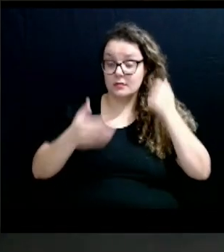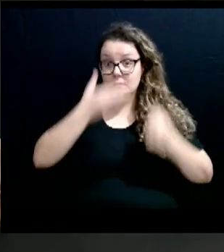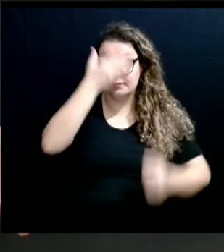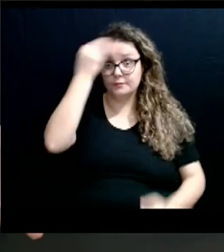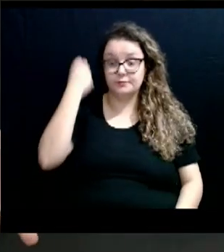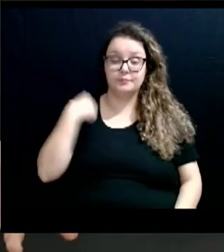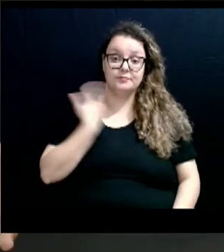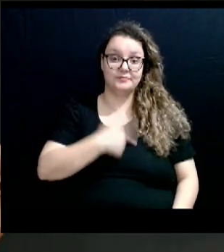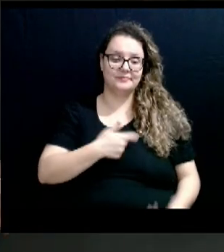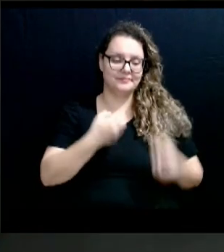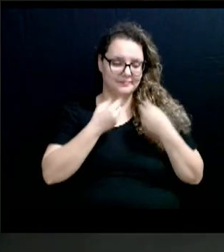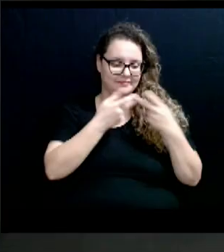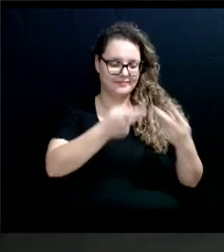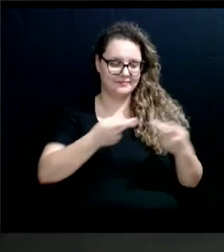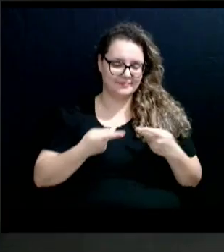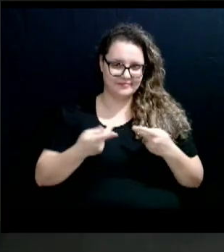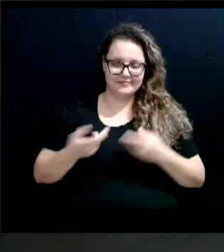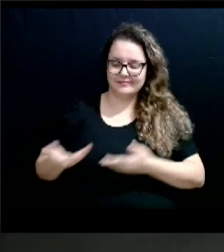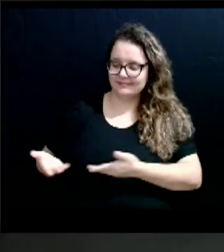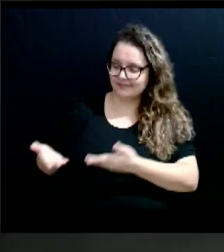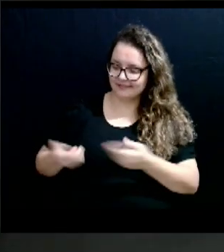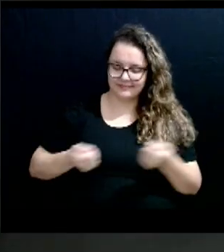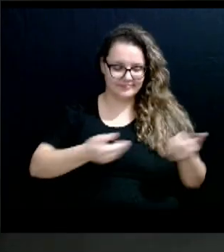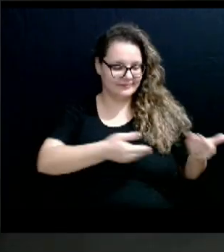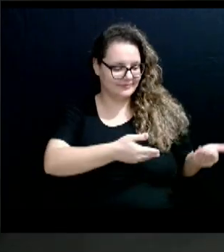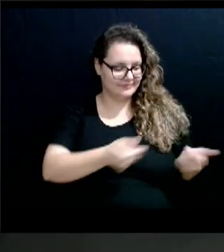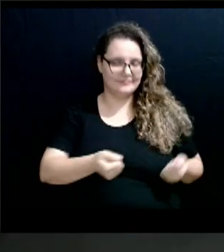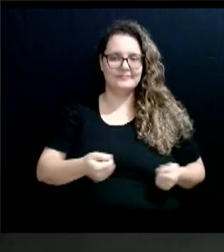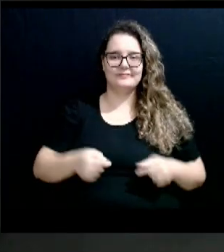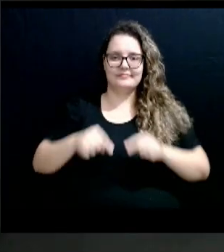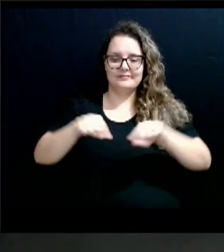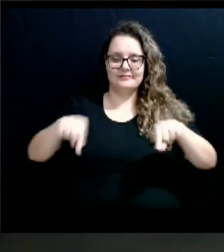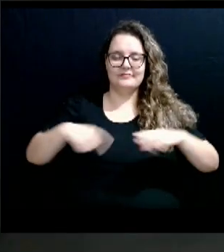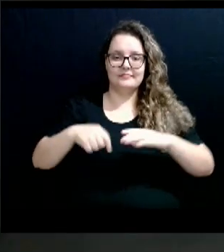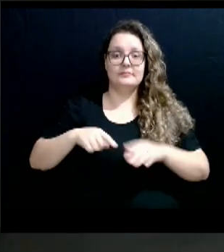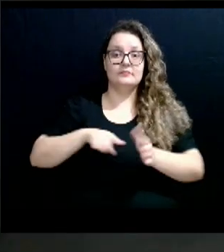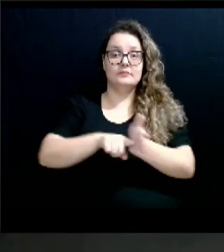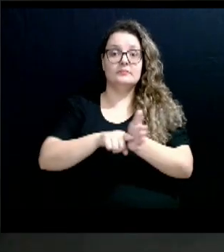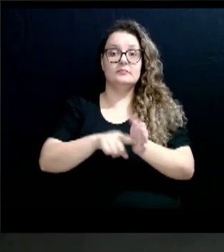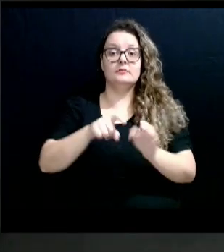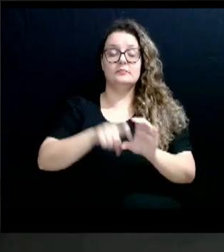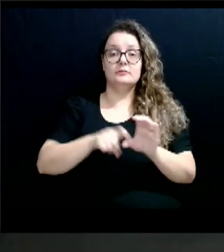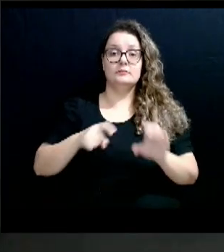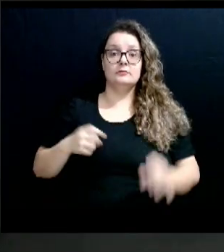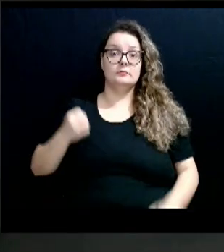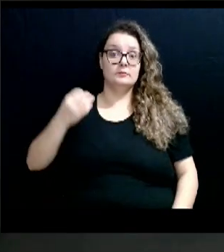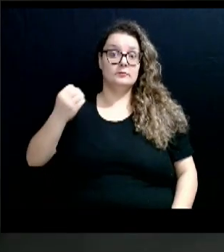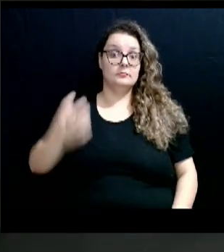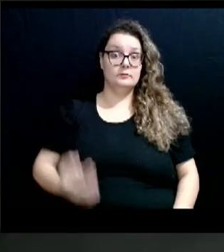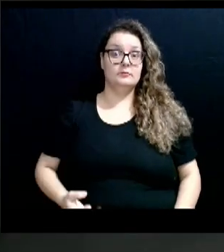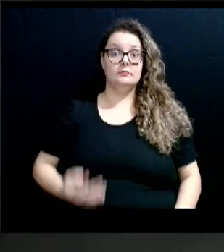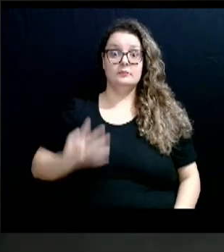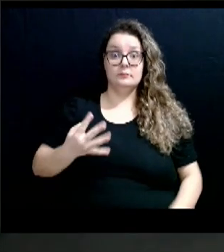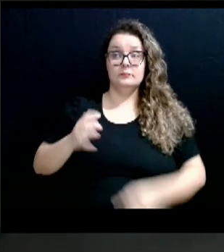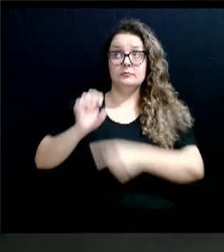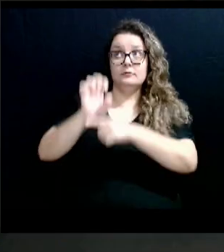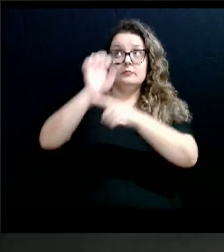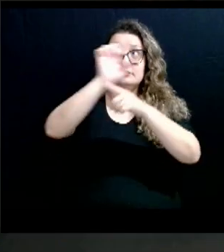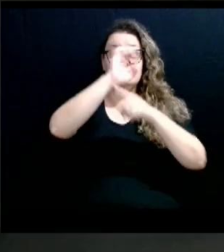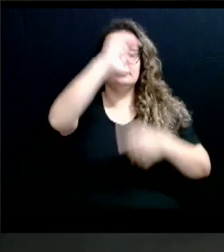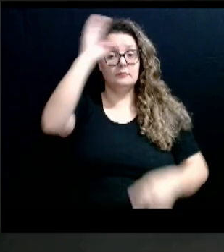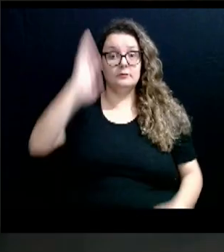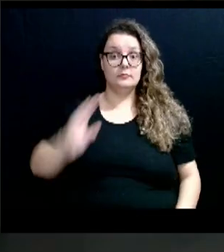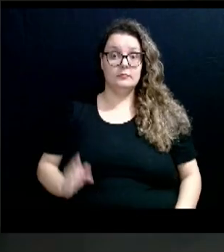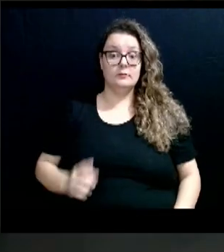boas-vindas às nossas convidadas. Comigo aqui no estúdio, a pesquisadora independente que viajou por 4 estados brasileiros, percorreu 13 locais